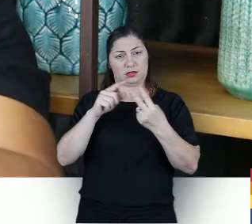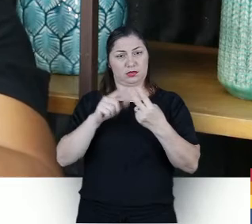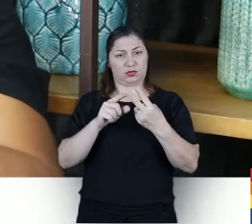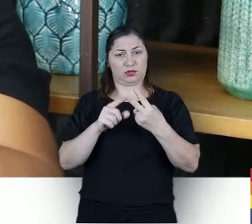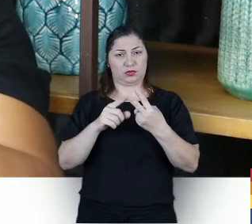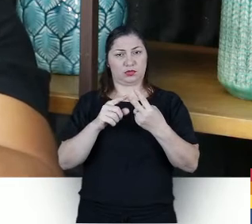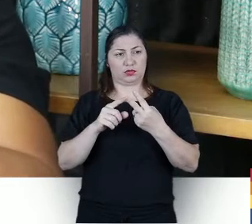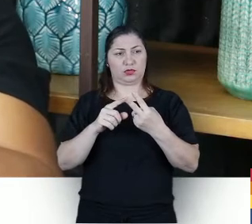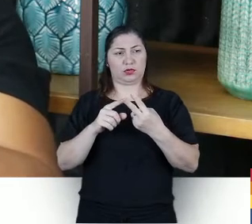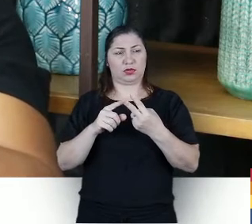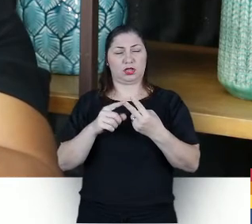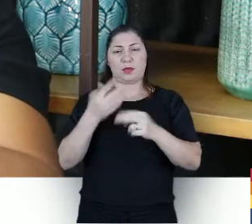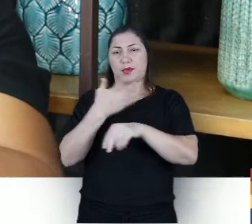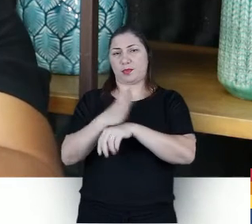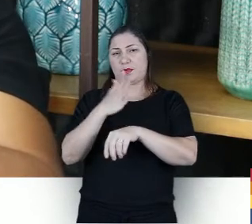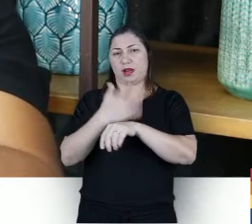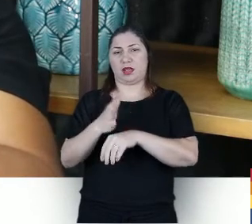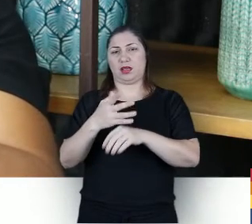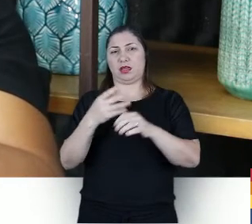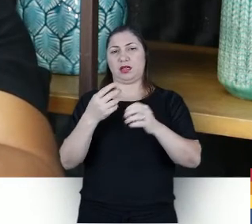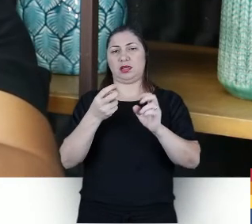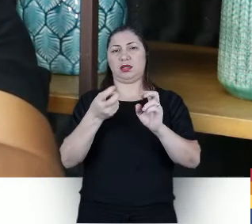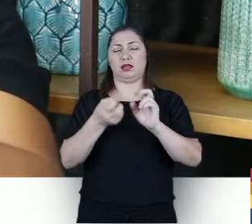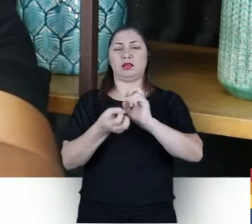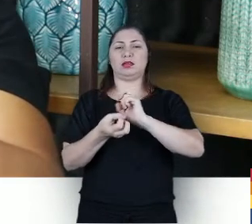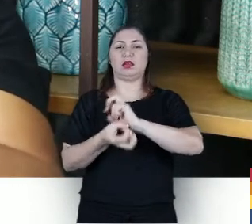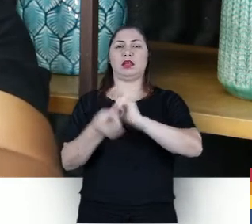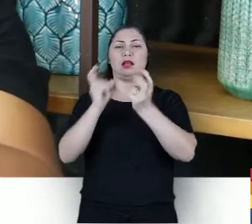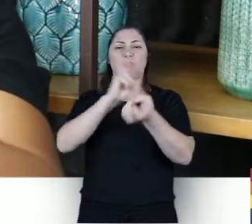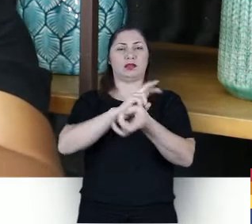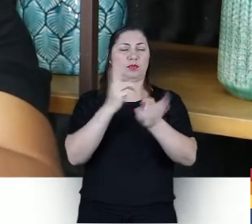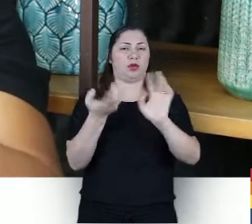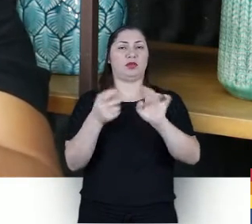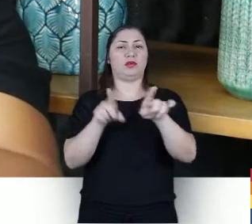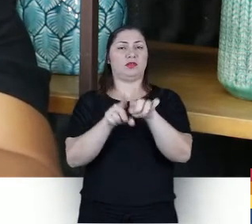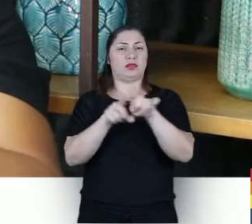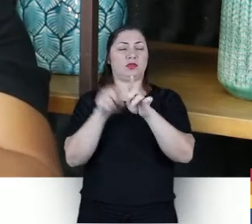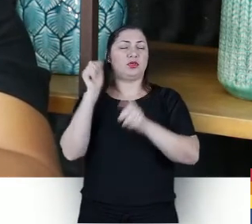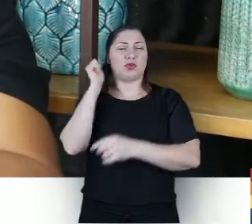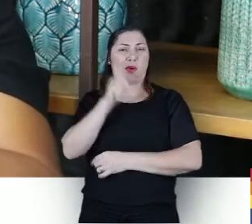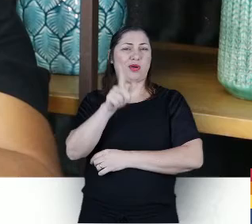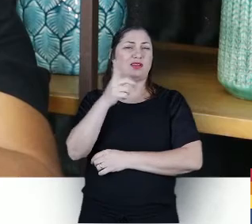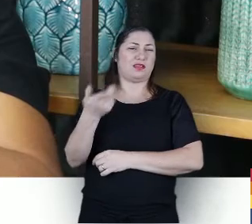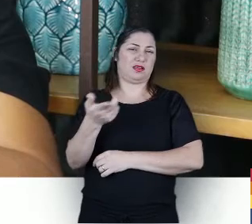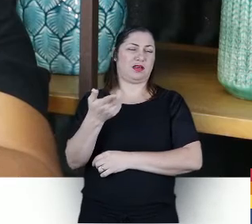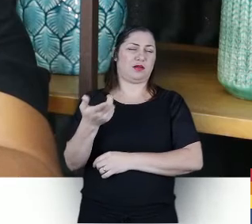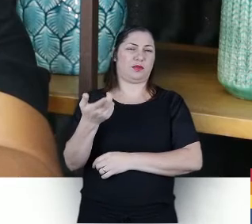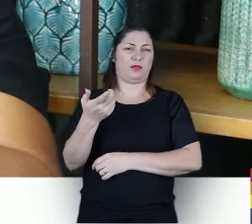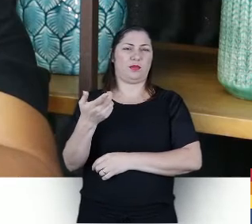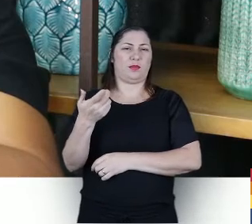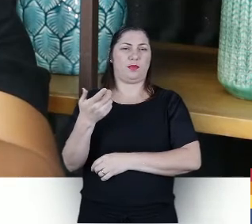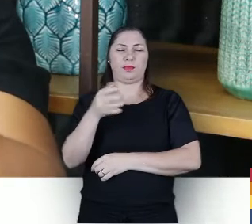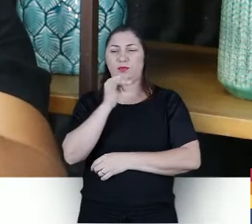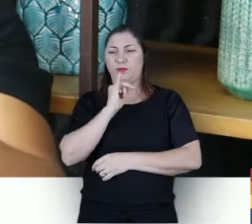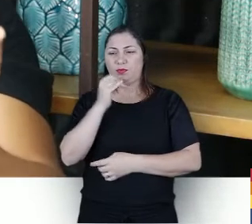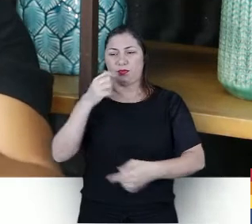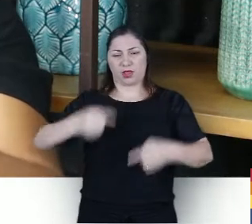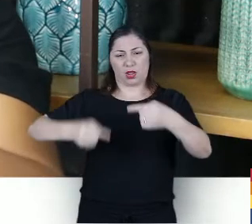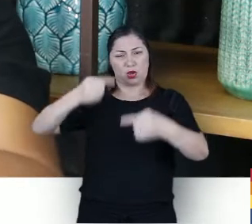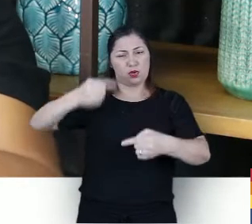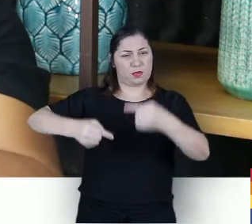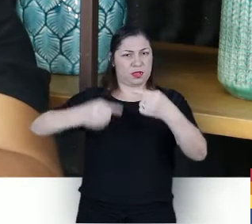portuguesa também. Então, assim, essas duas sugestões metodológicas aí, tanto para a